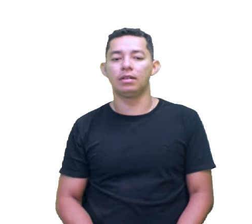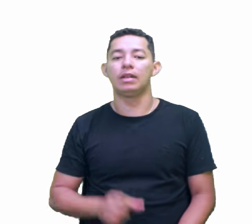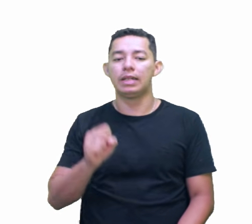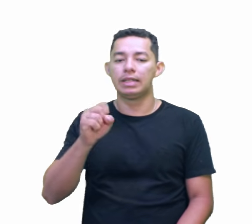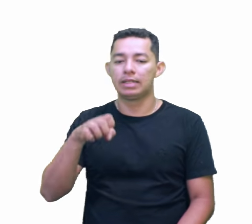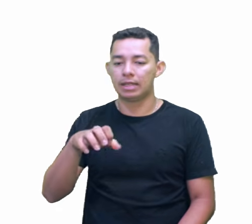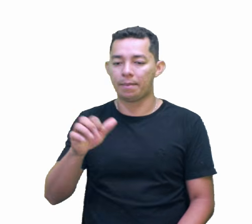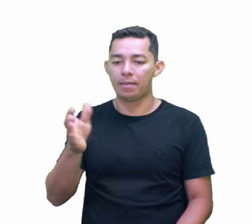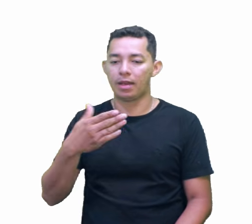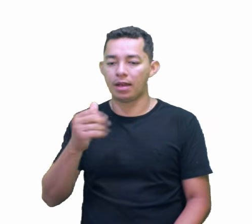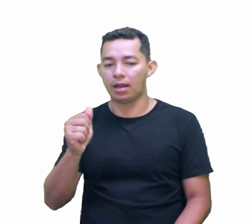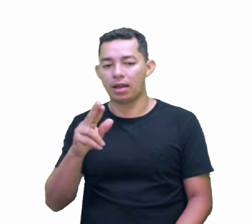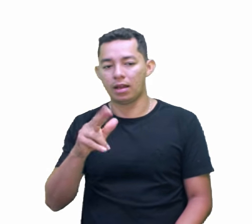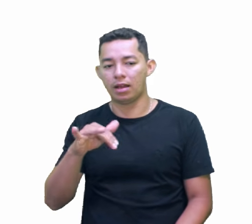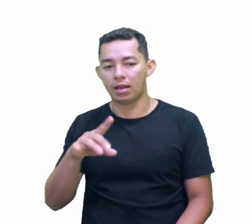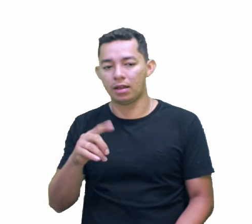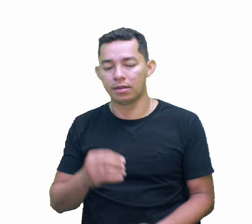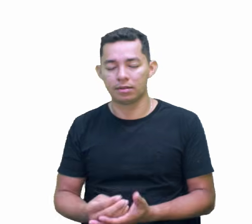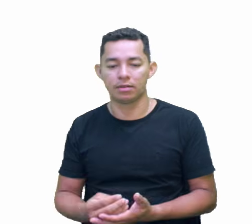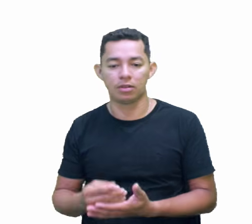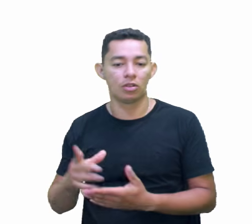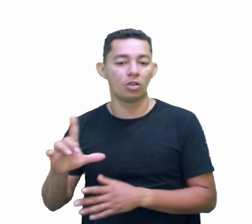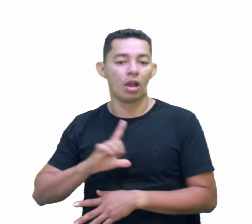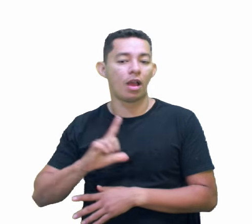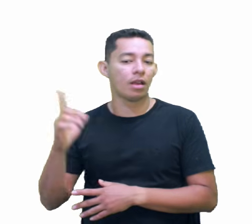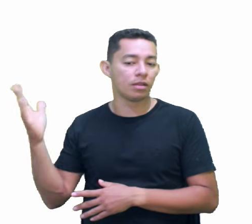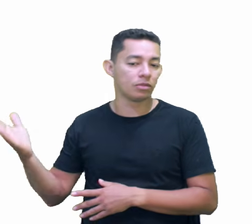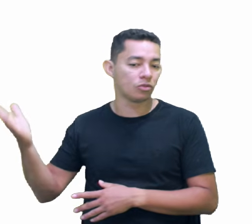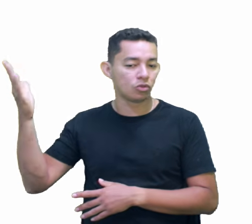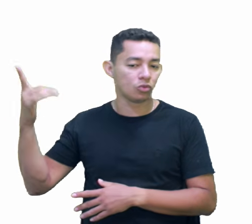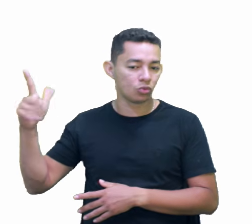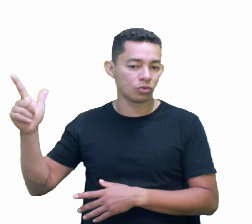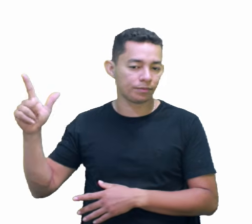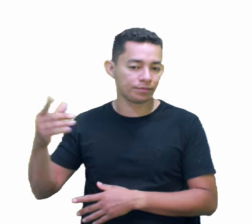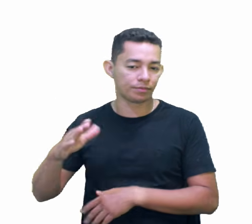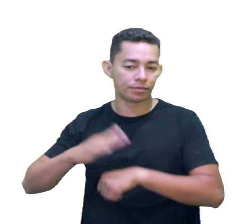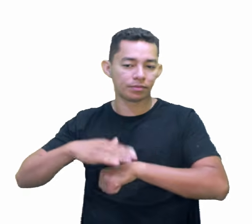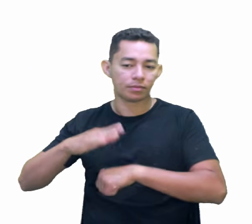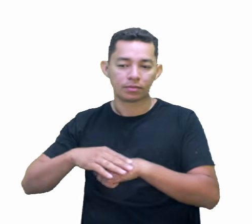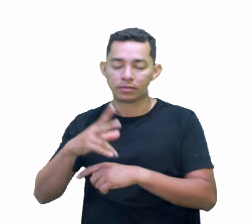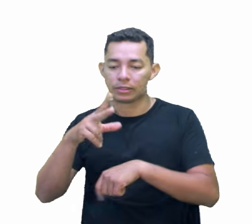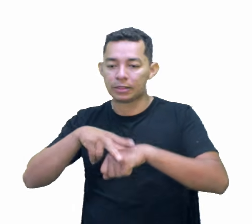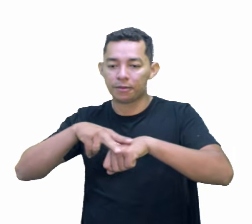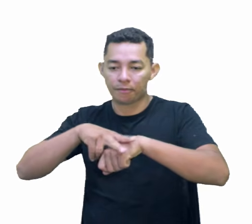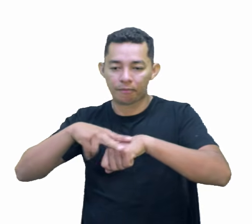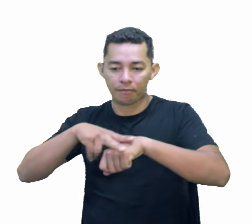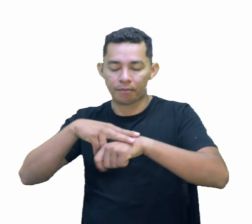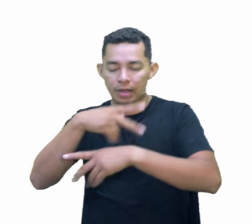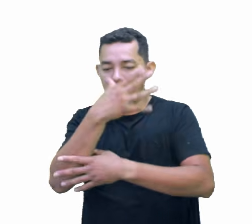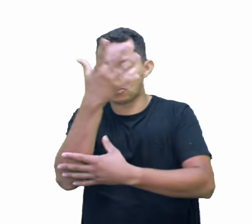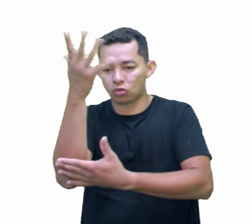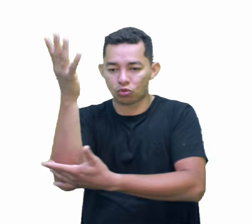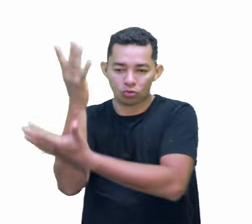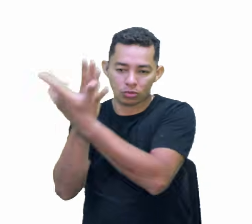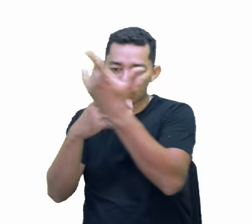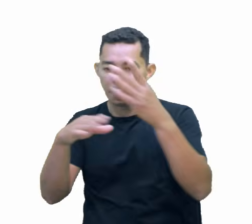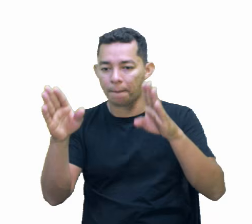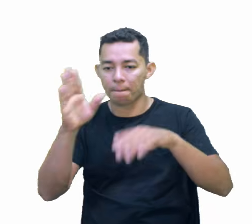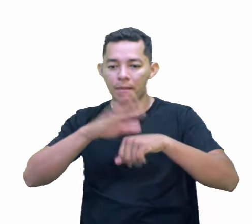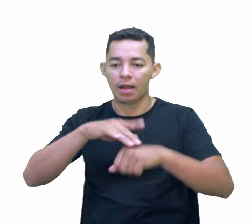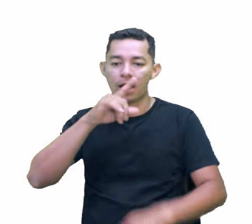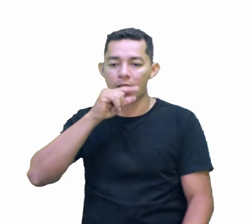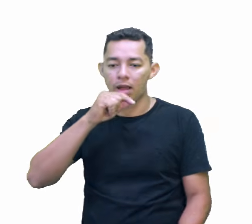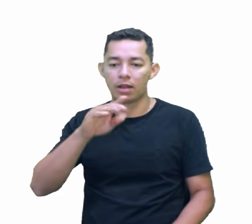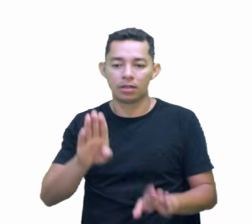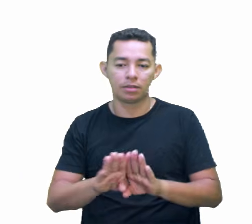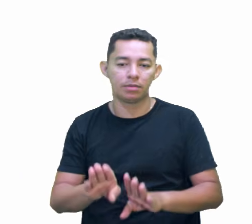também. Já os outros mais tropicais, digamos assim, eles são mais verdes e tem mais água, né? Com mais